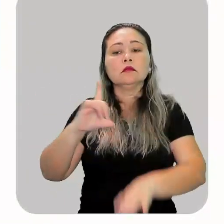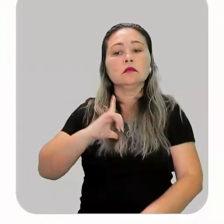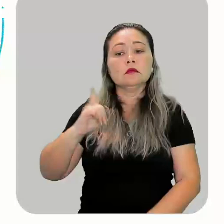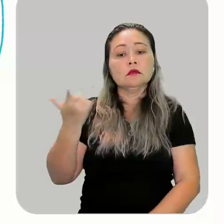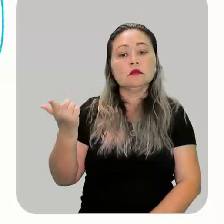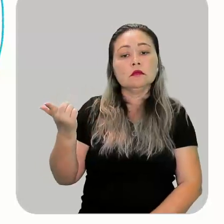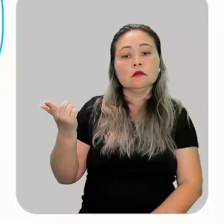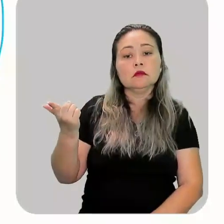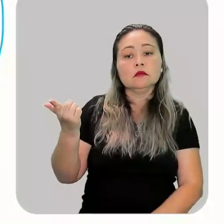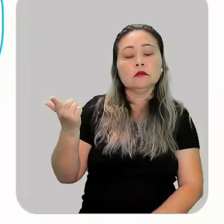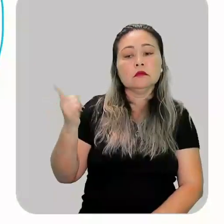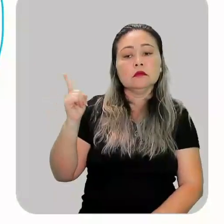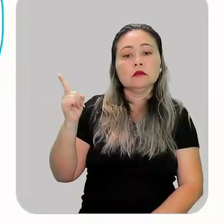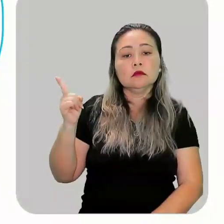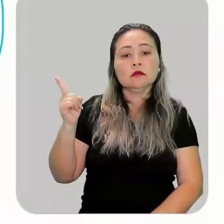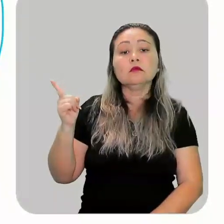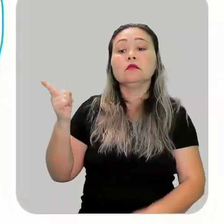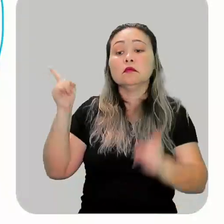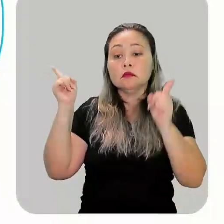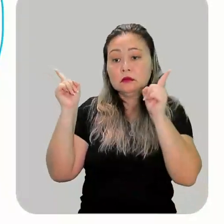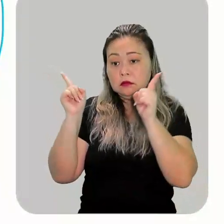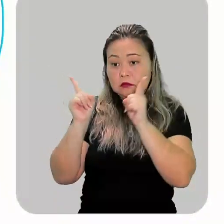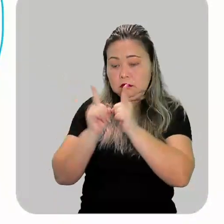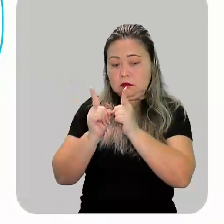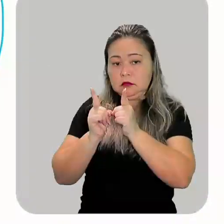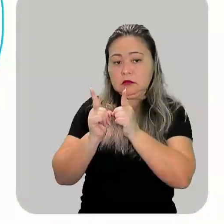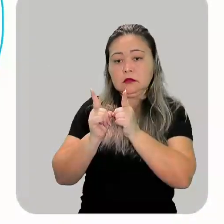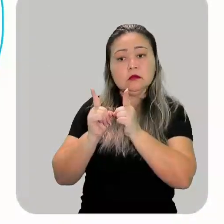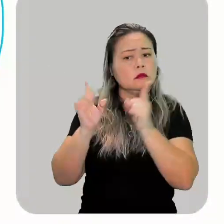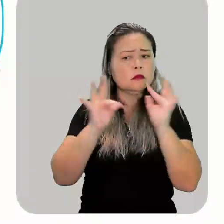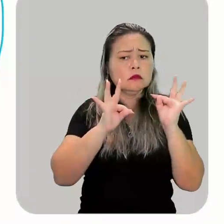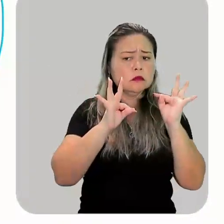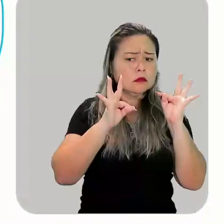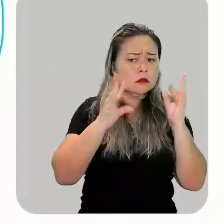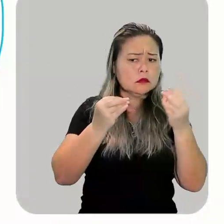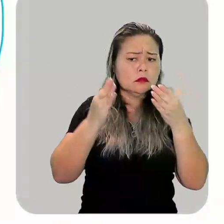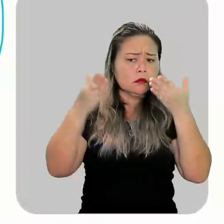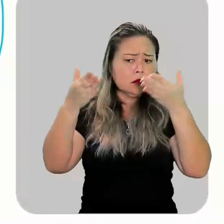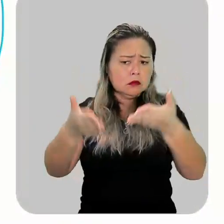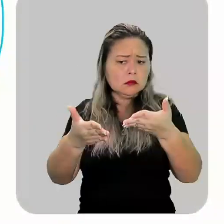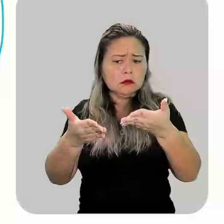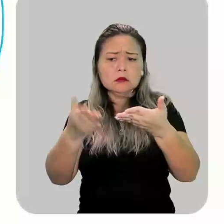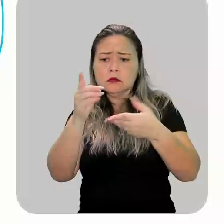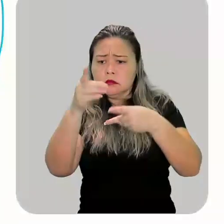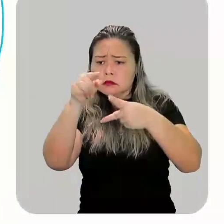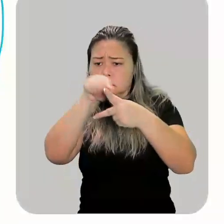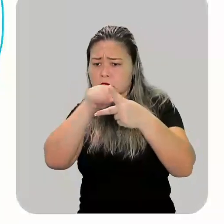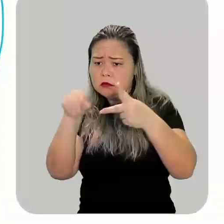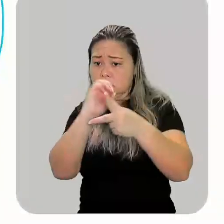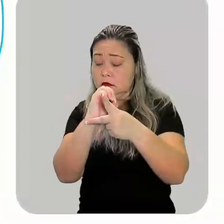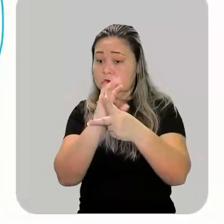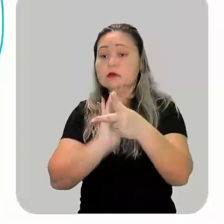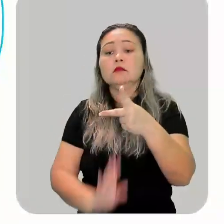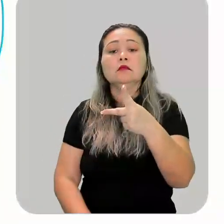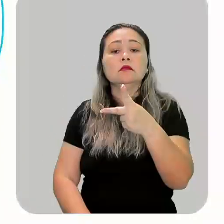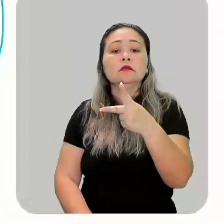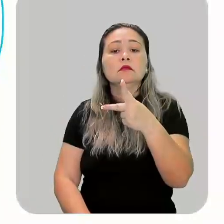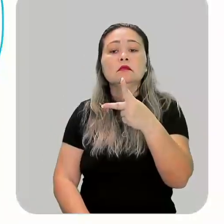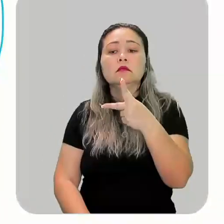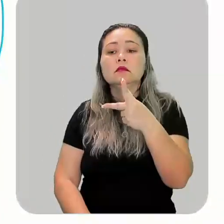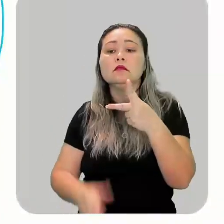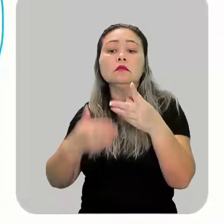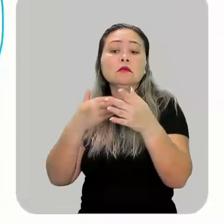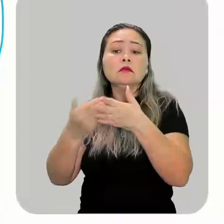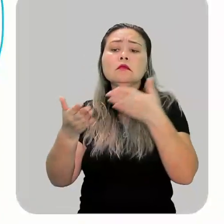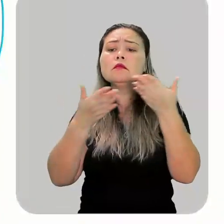estamos trabalhando mais na reduzida, né? Todas elas com centro na origem, né? Quando a gente está trabalhando na reduzida. Aquela que tem